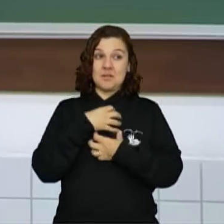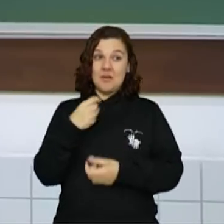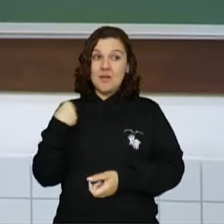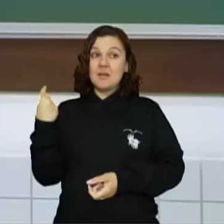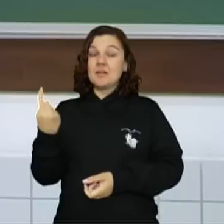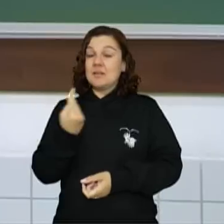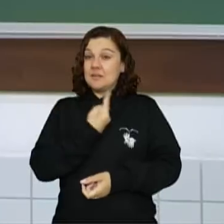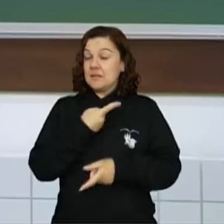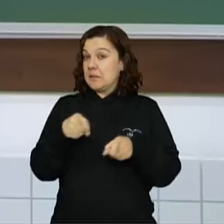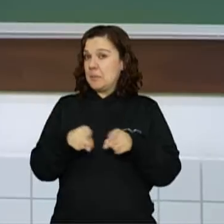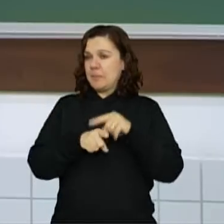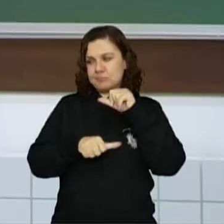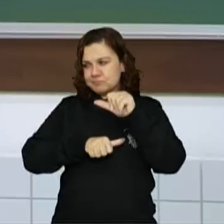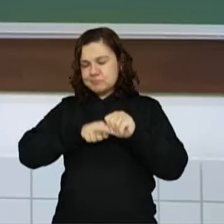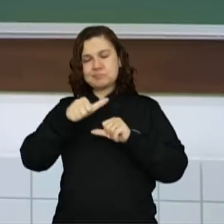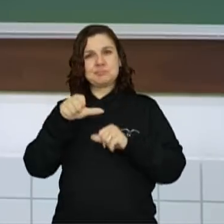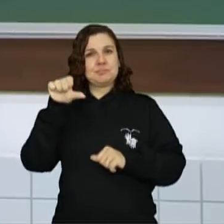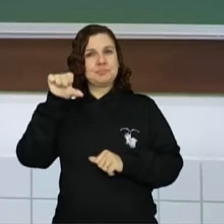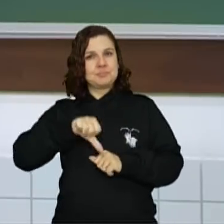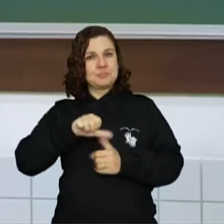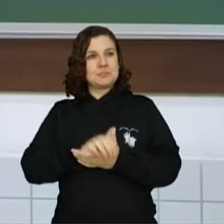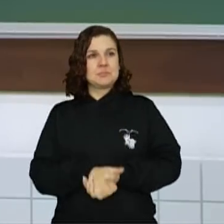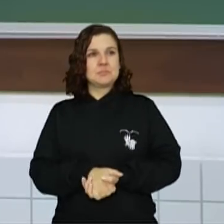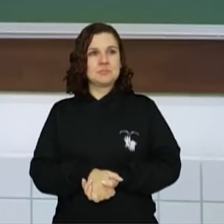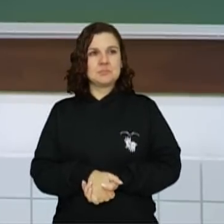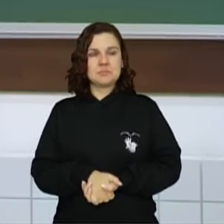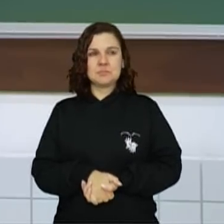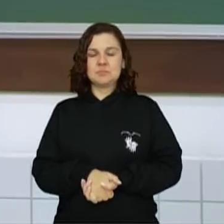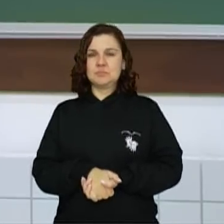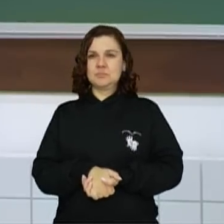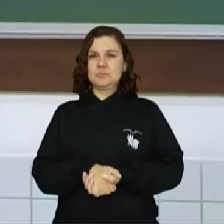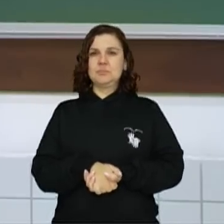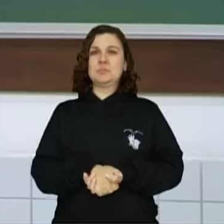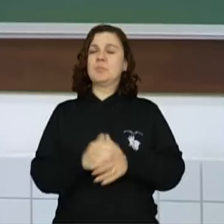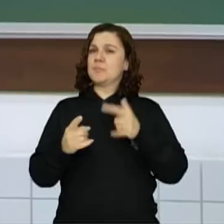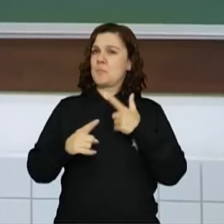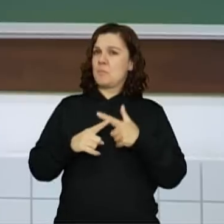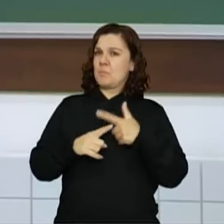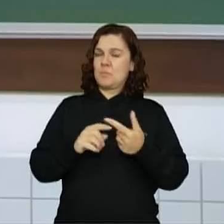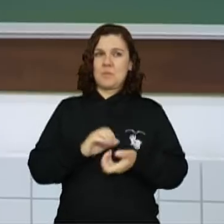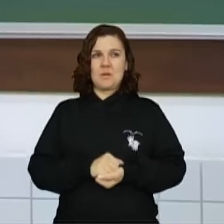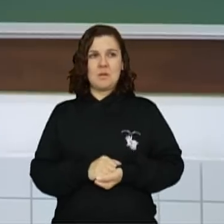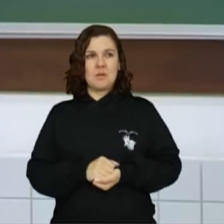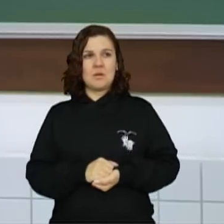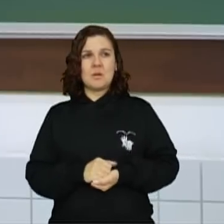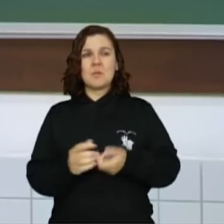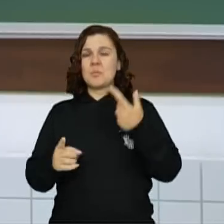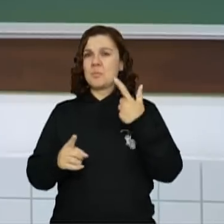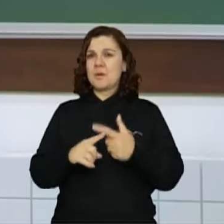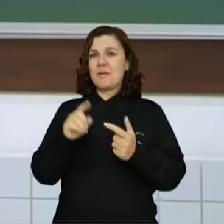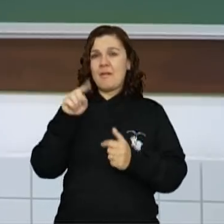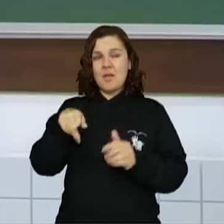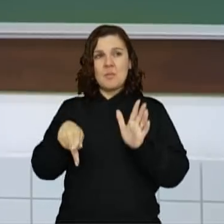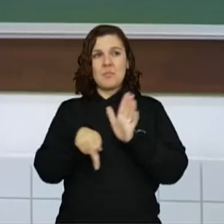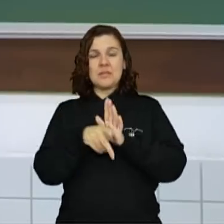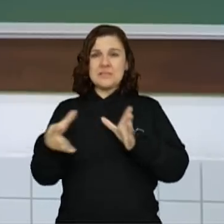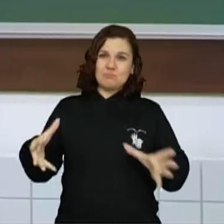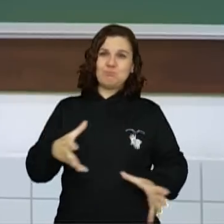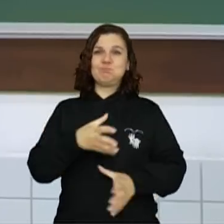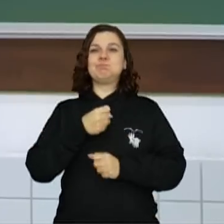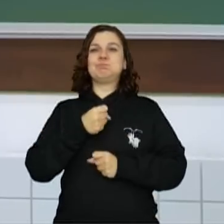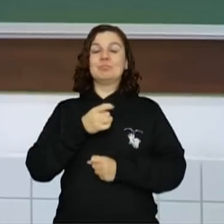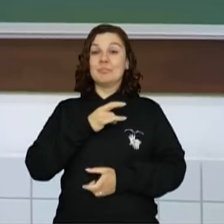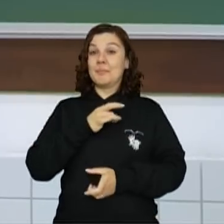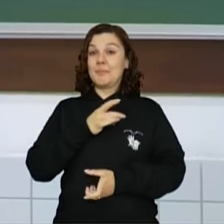dentro de nós se tornam muito ruins. Por quê? Por que eles se tornam ruins? Porque estamos sendo dominados